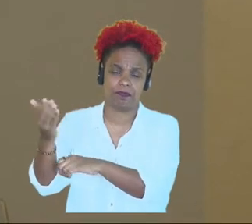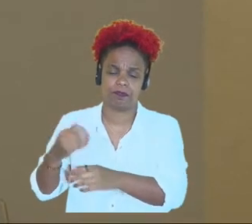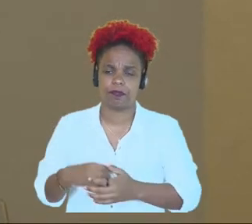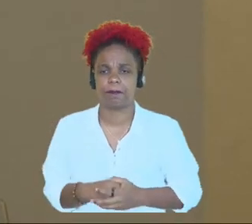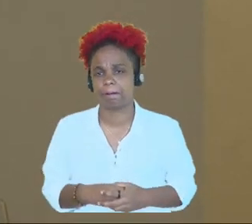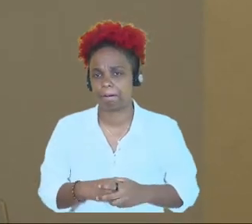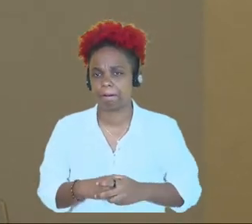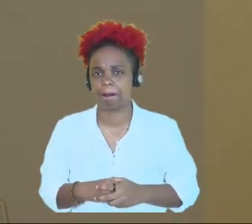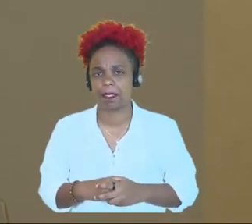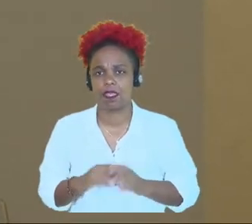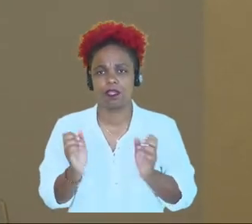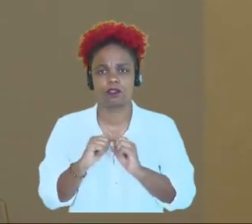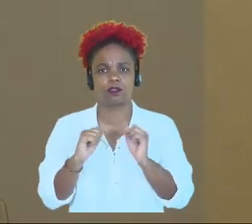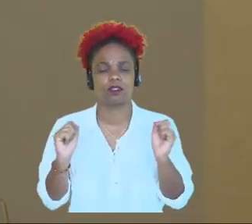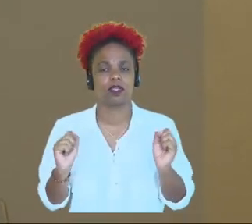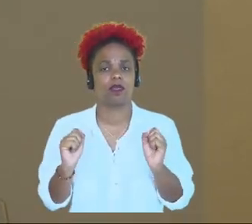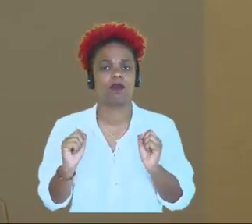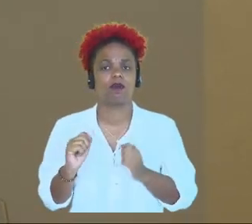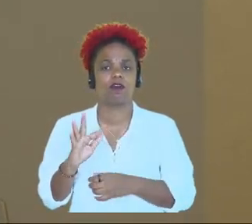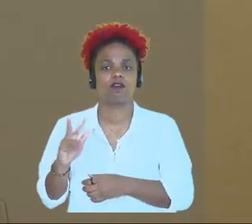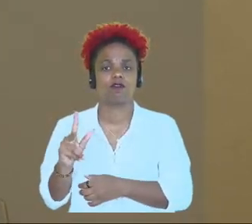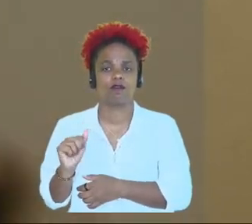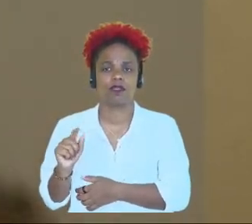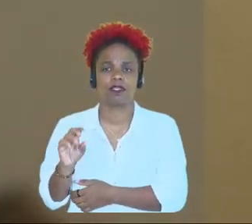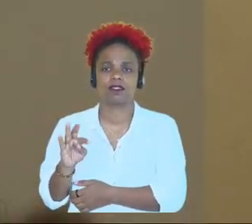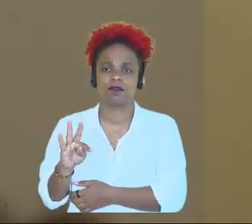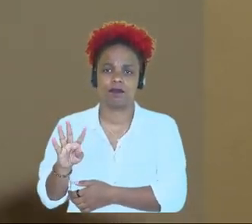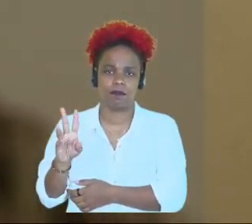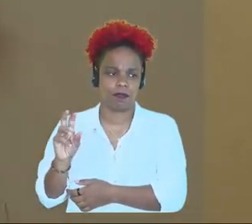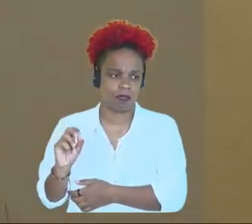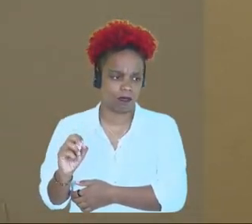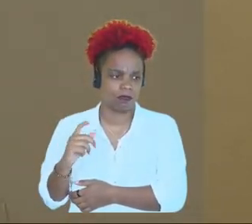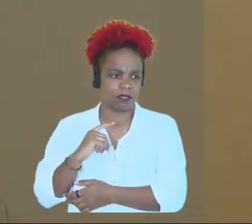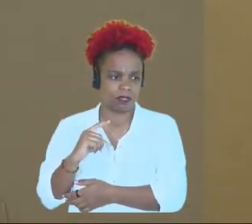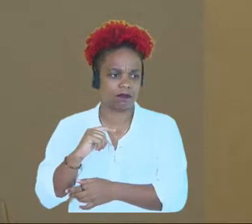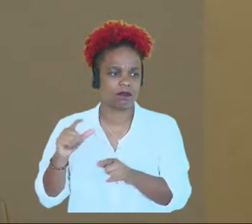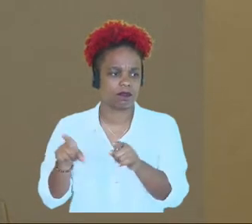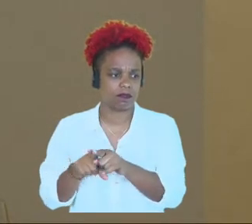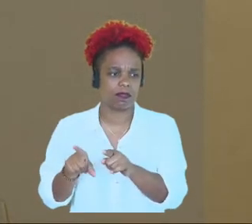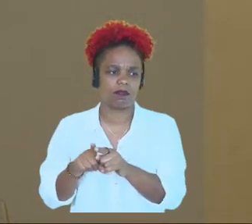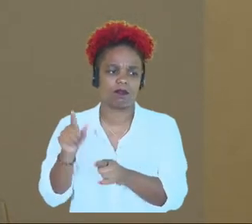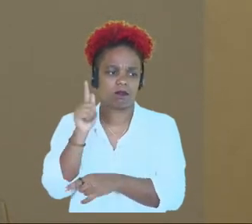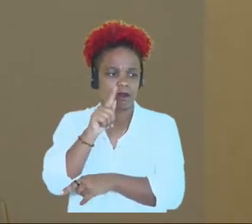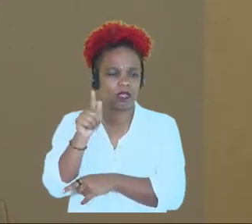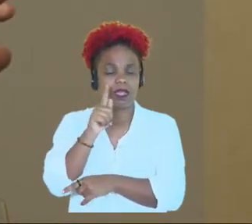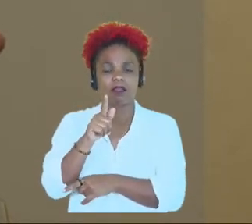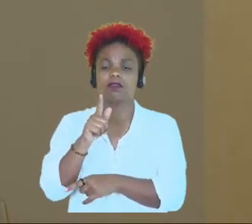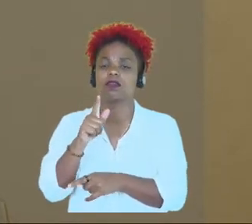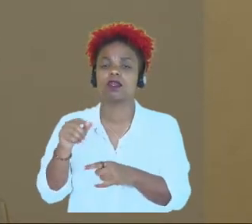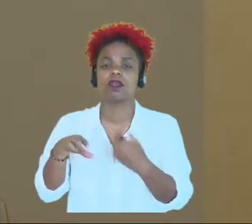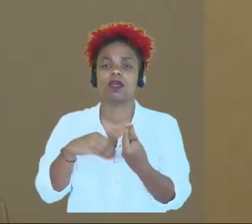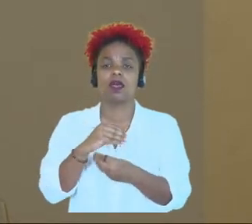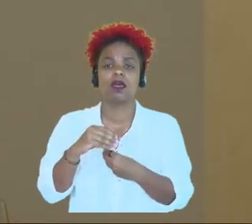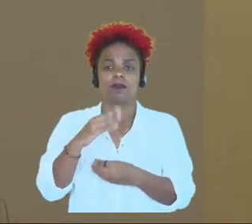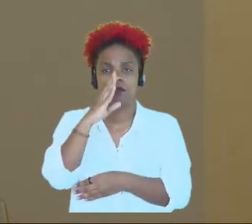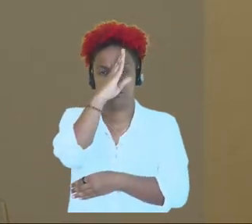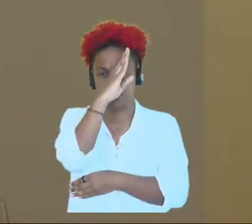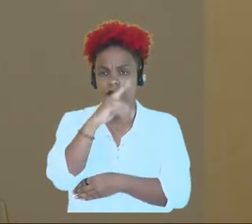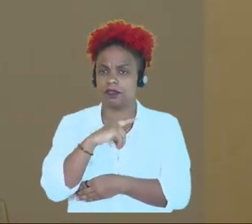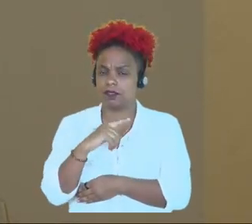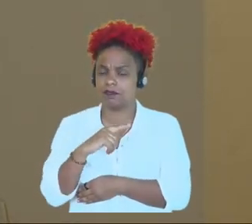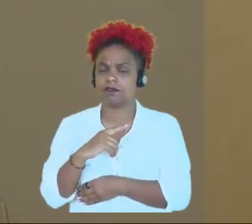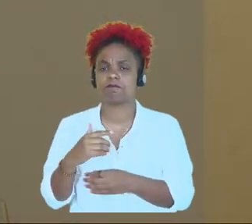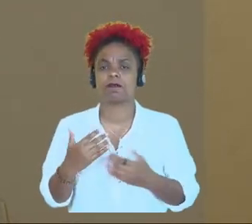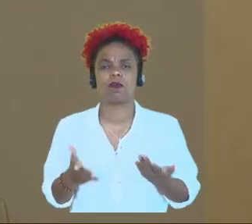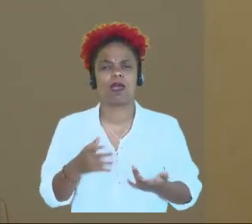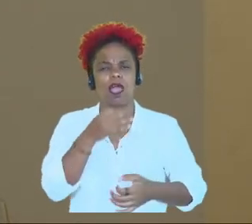Paulo um texto cujo título é O Bolsonarismo e a Americanização da Política Brasileira. E o meu argumento ele vai justamente nesse